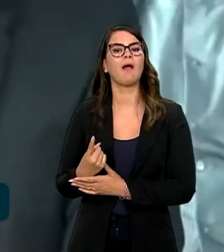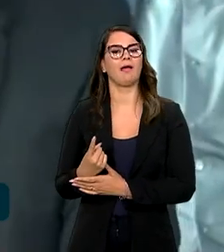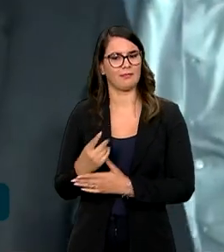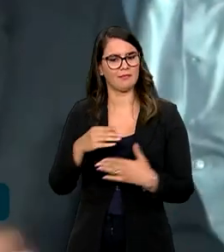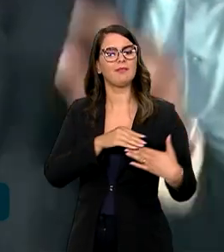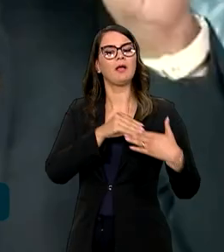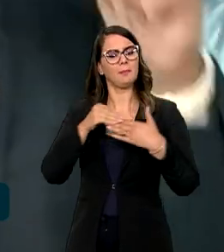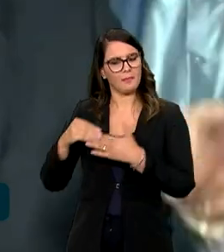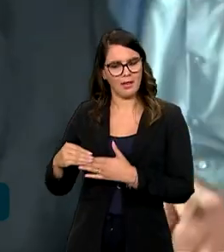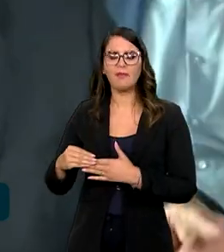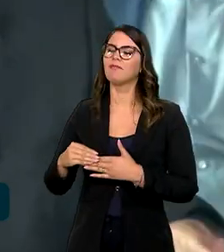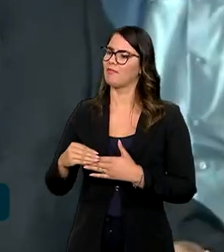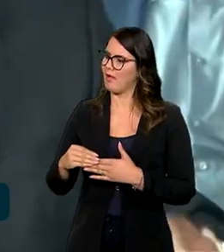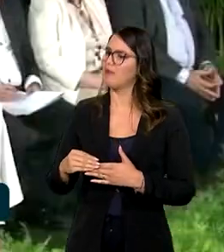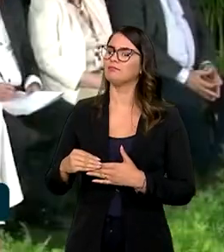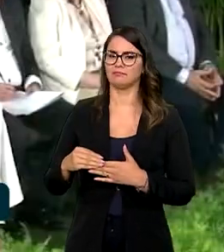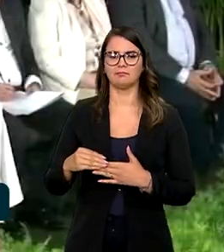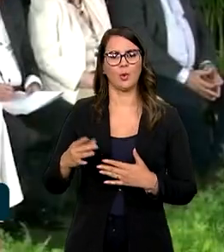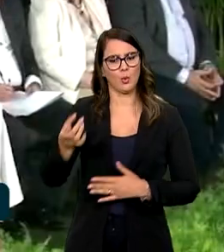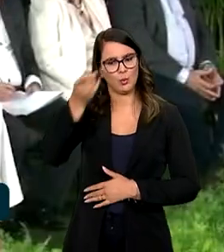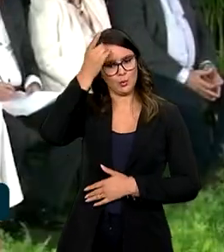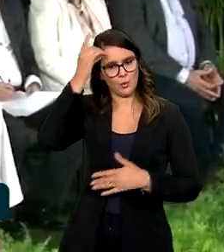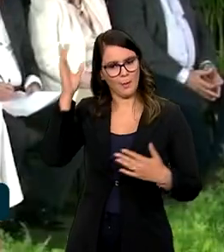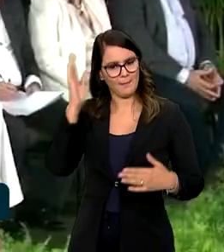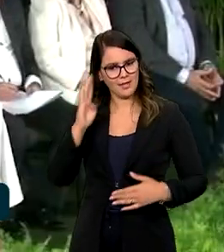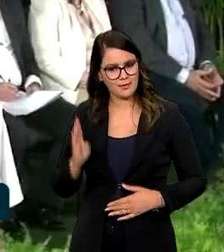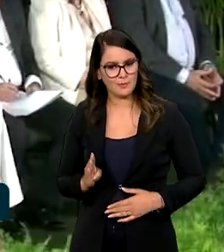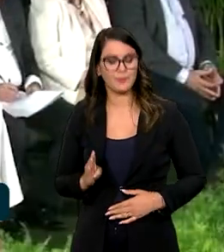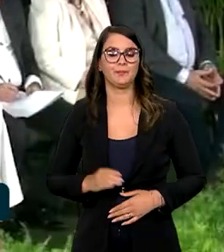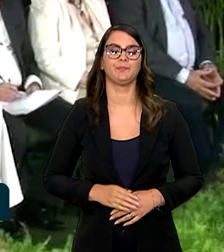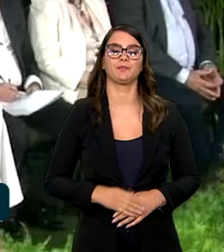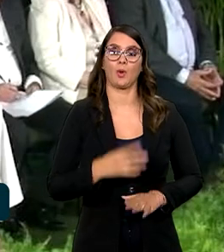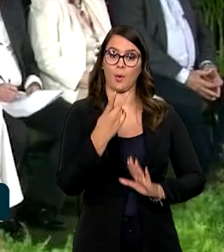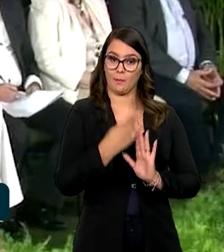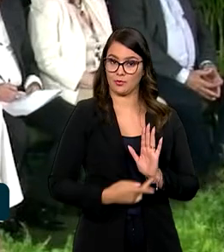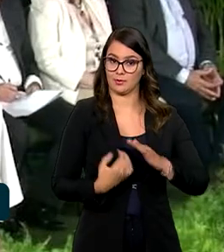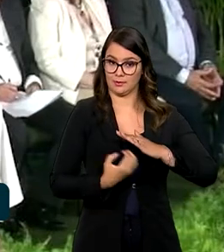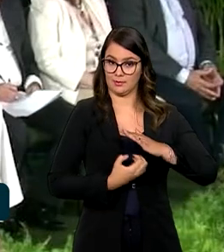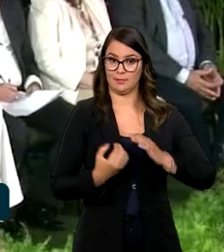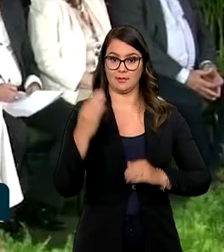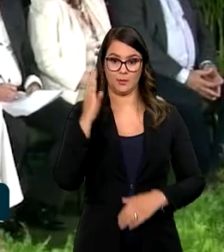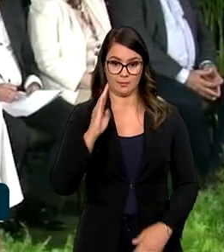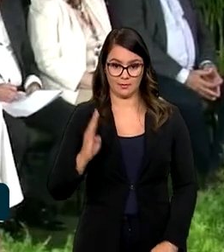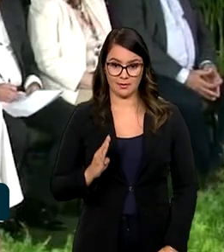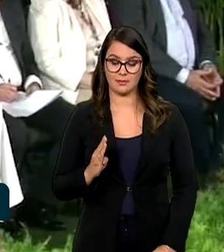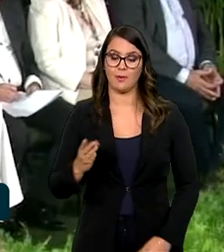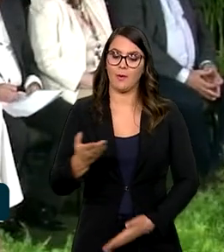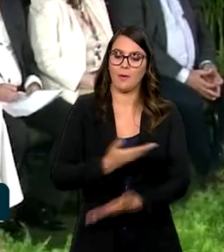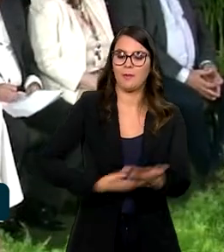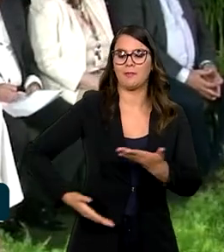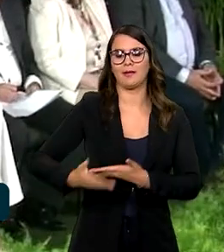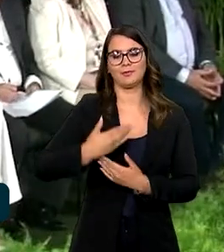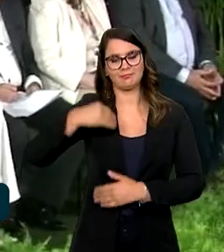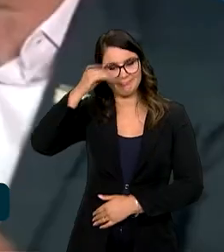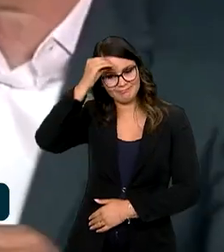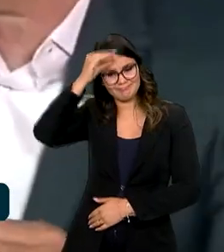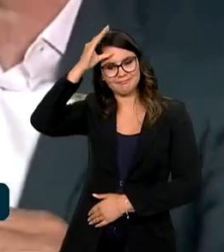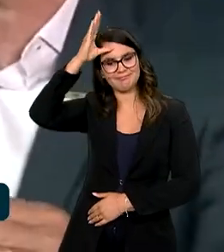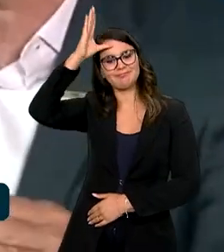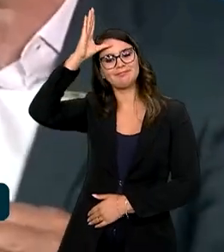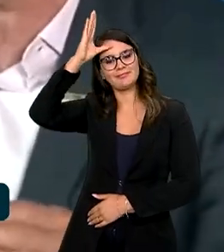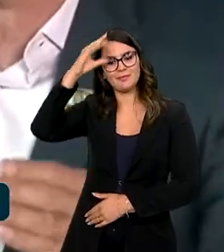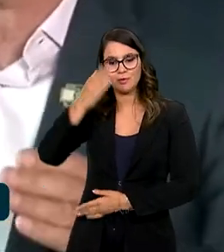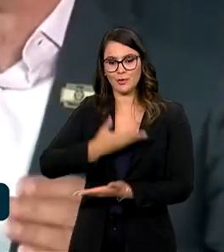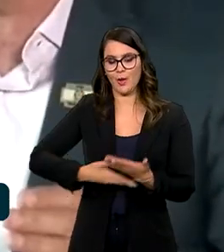Então vamos levar vocês vamos levar o talento brasileiro por meio do programa empresários brasileiros compartilham conhecimento